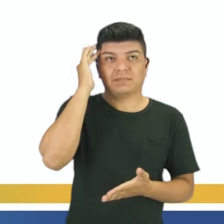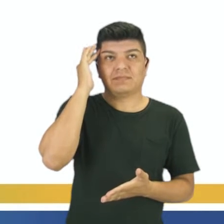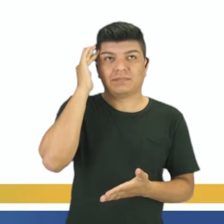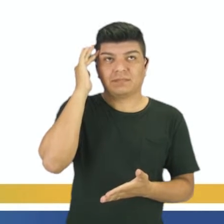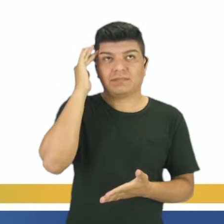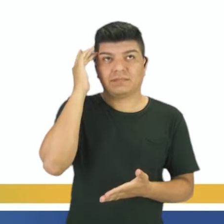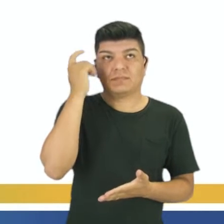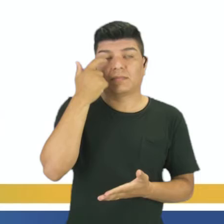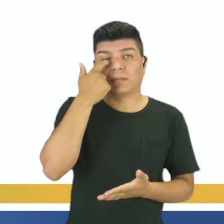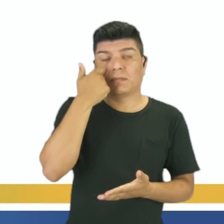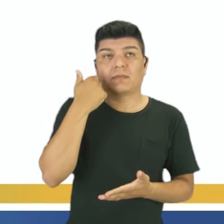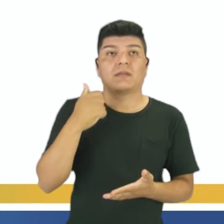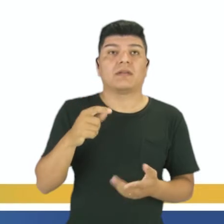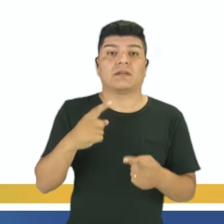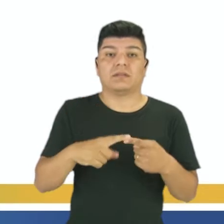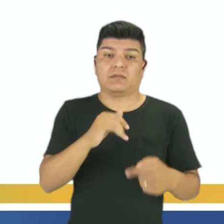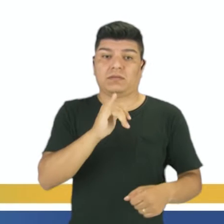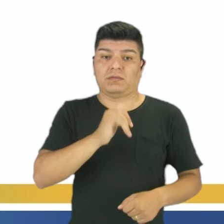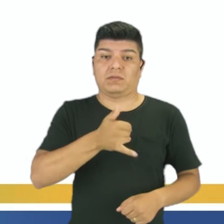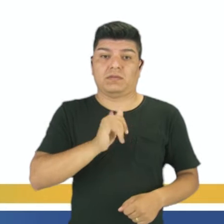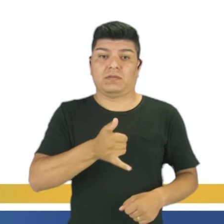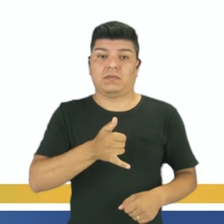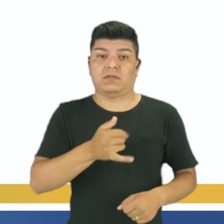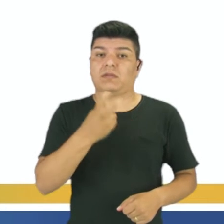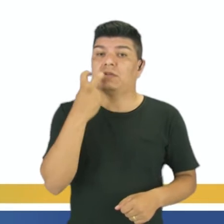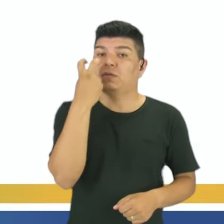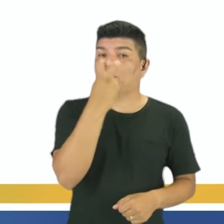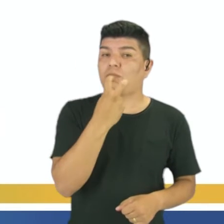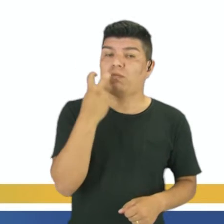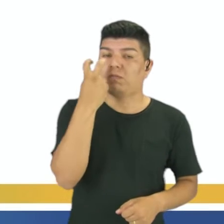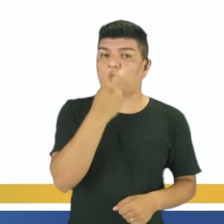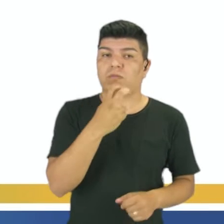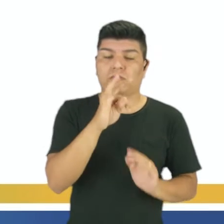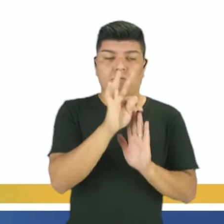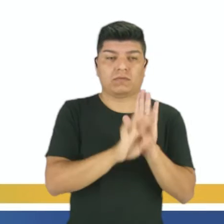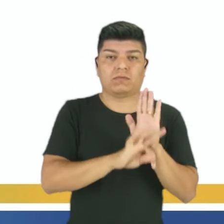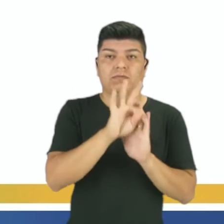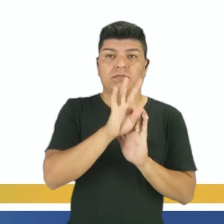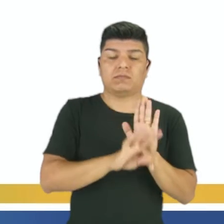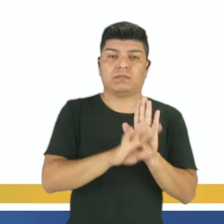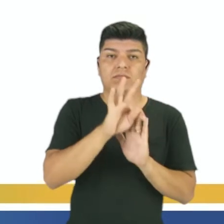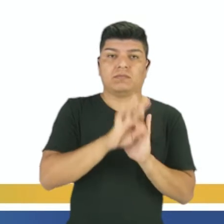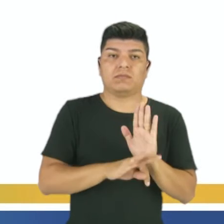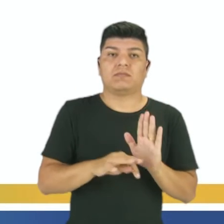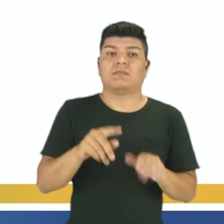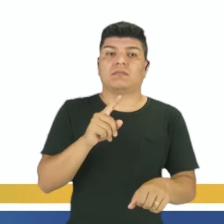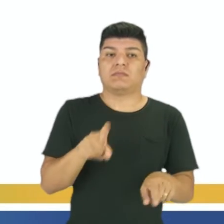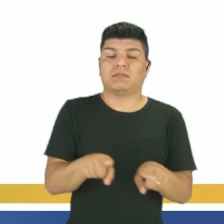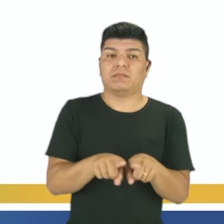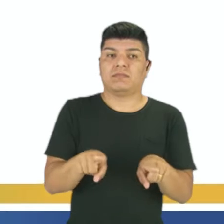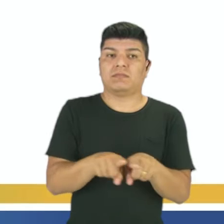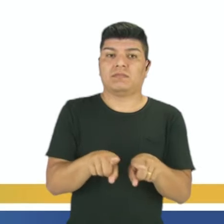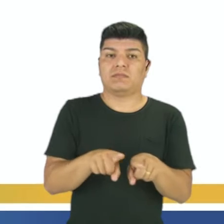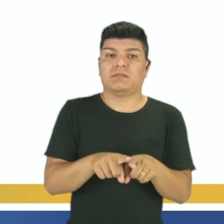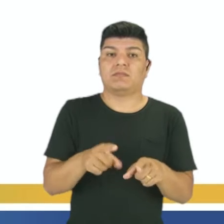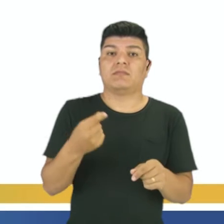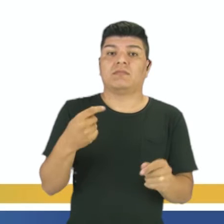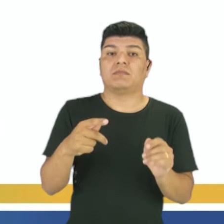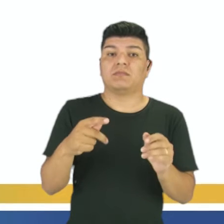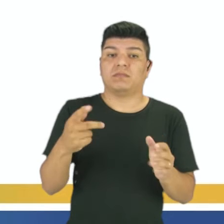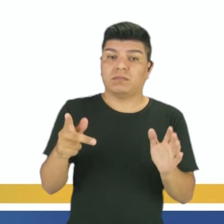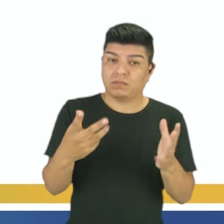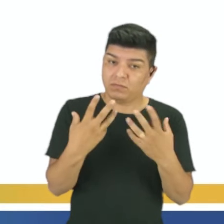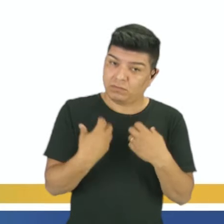tá? Porque o narrador, ele dá voz ao texto e, ao mesmo tempo, ele se apropria